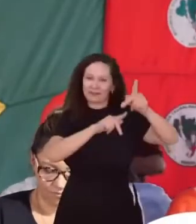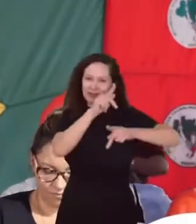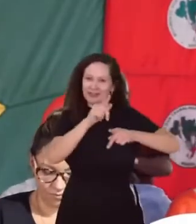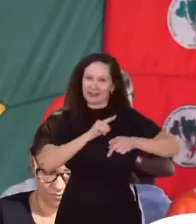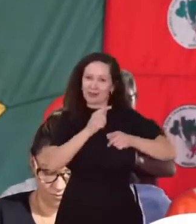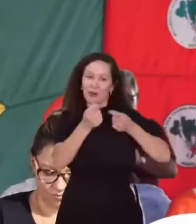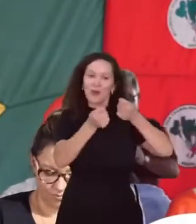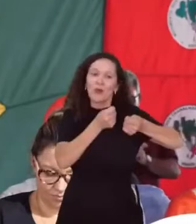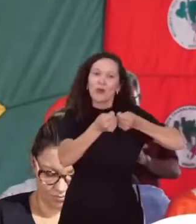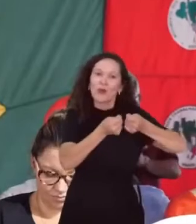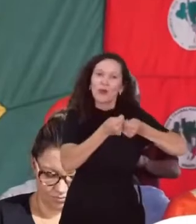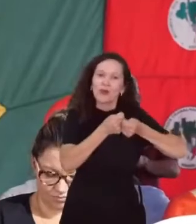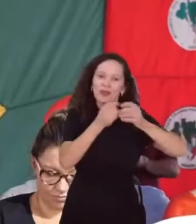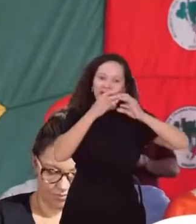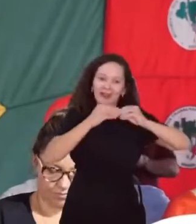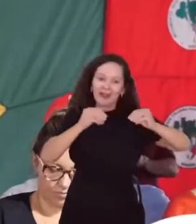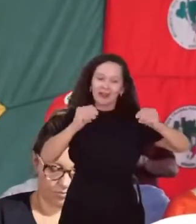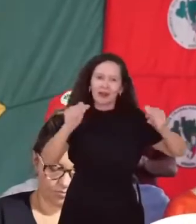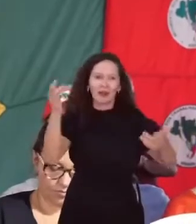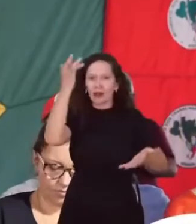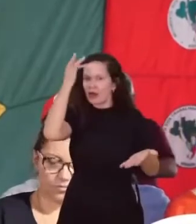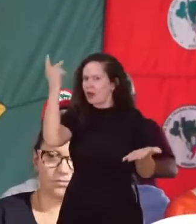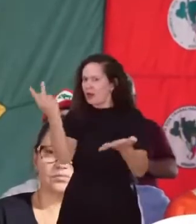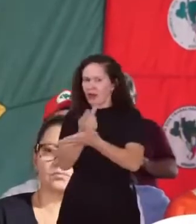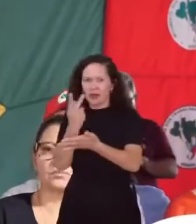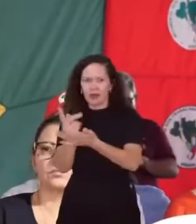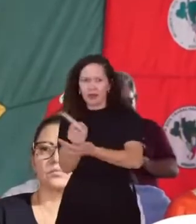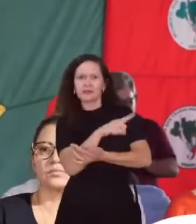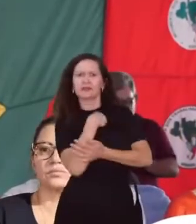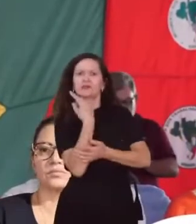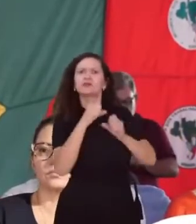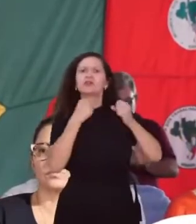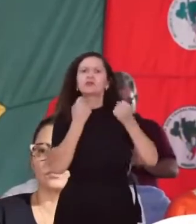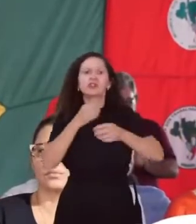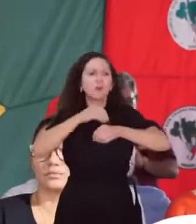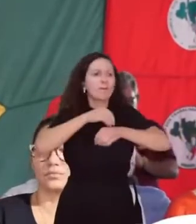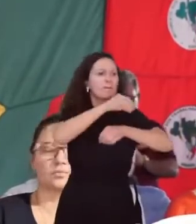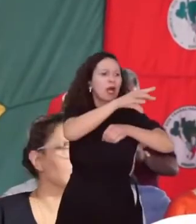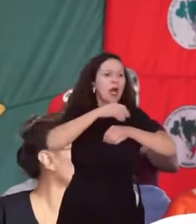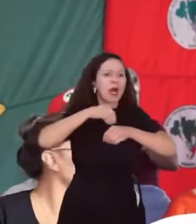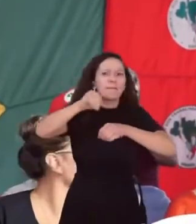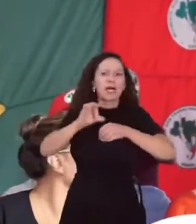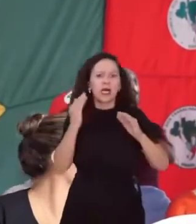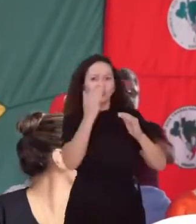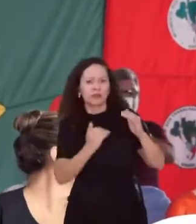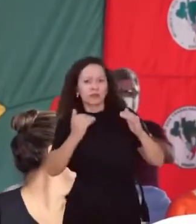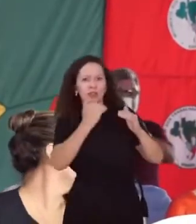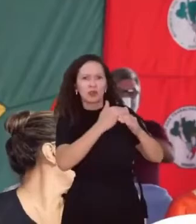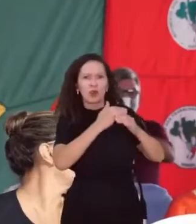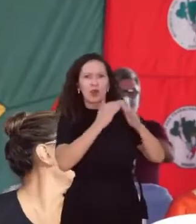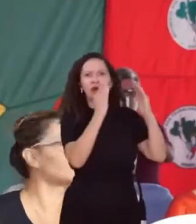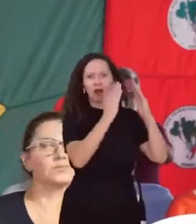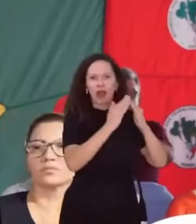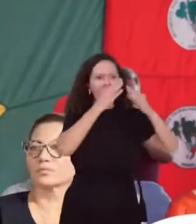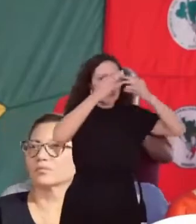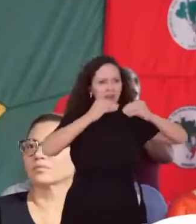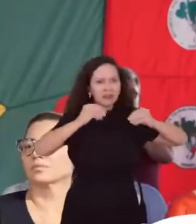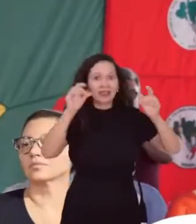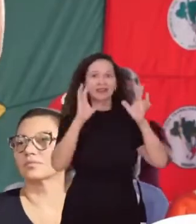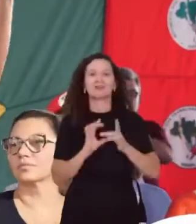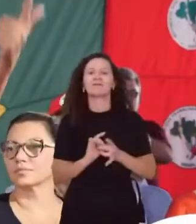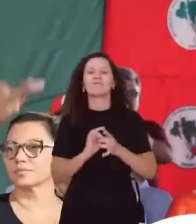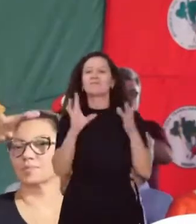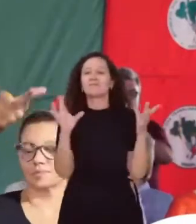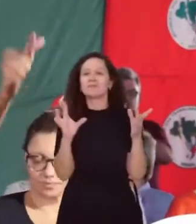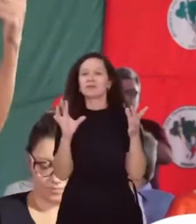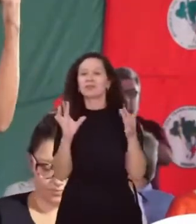um absurdo. A gente precisa de distribuição de terra, a gente precisa de democratização do acesso à terra para a